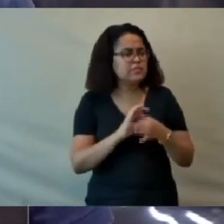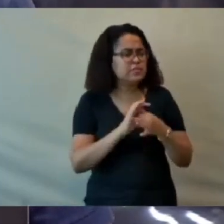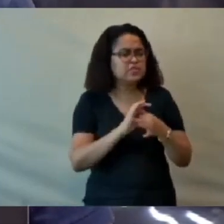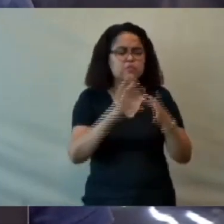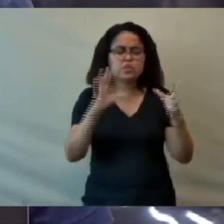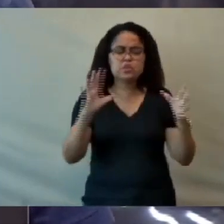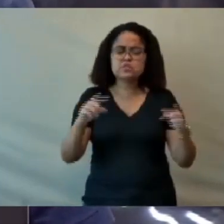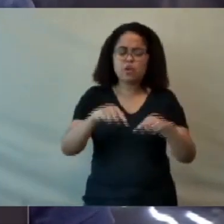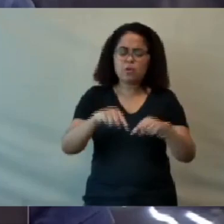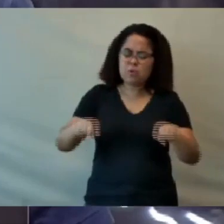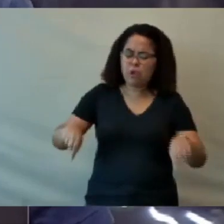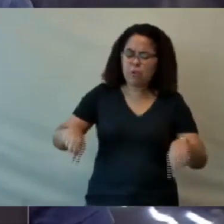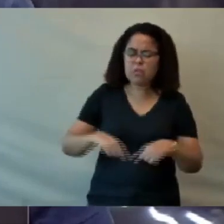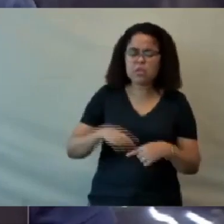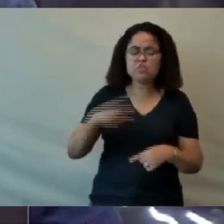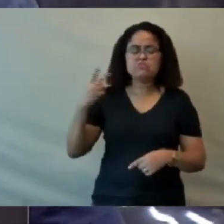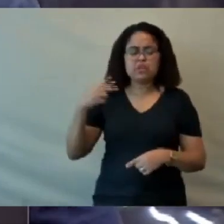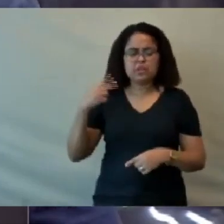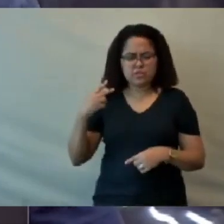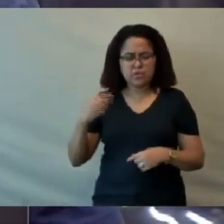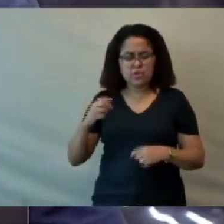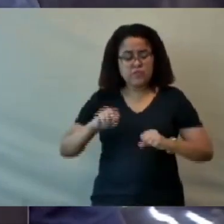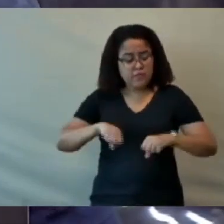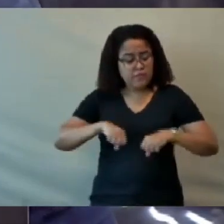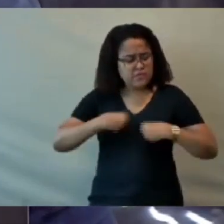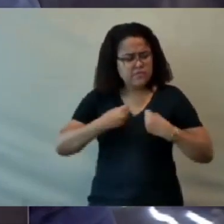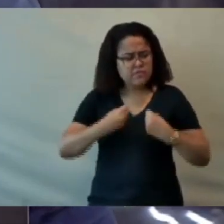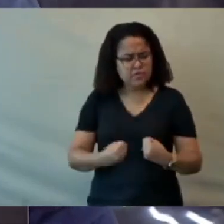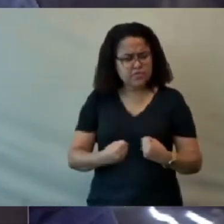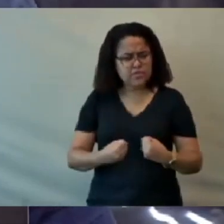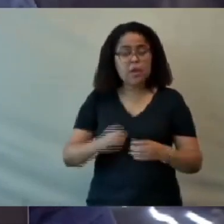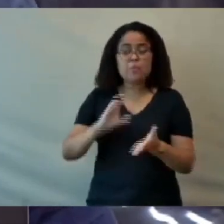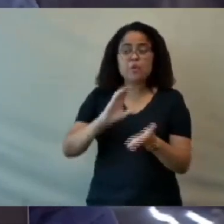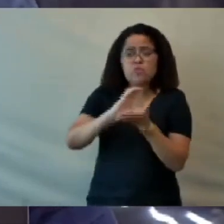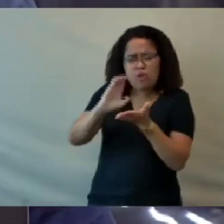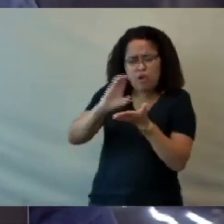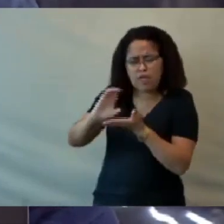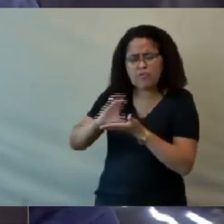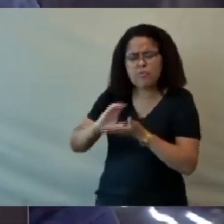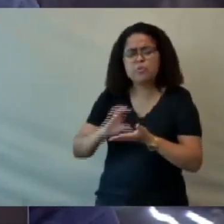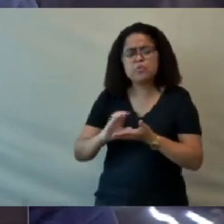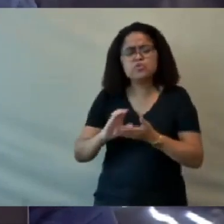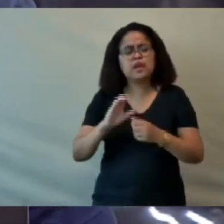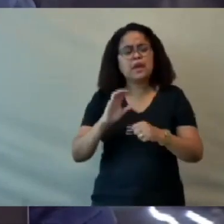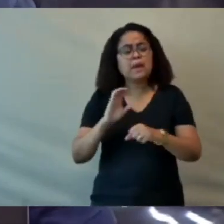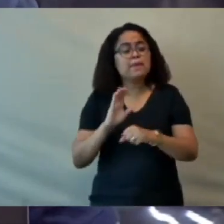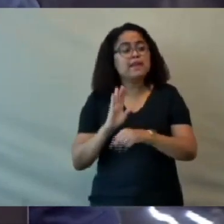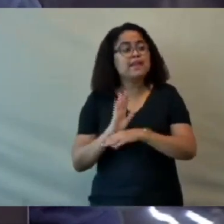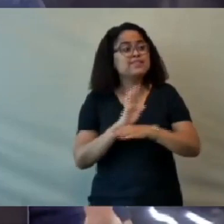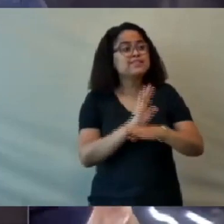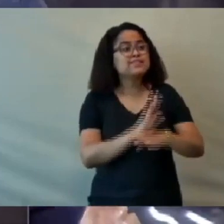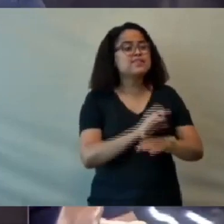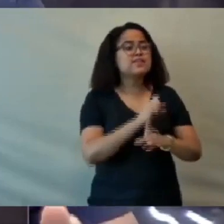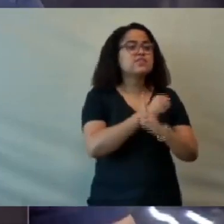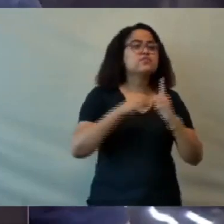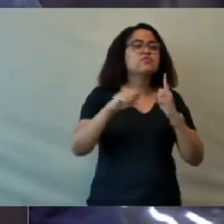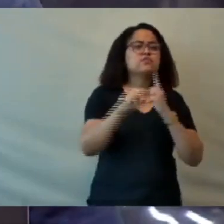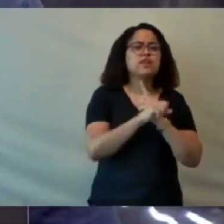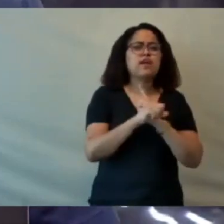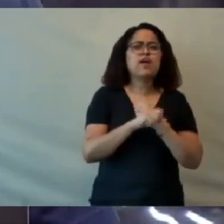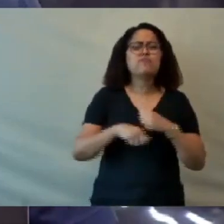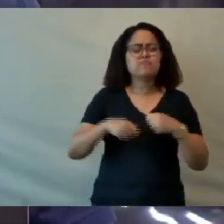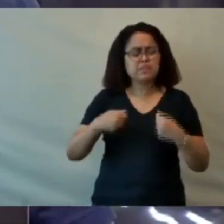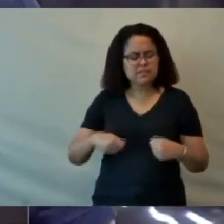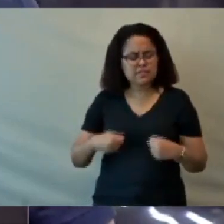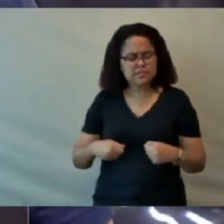para que recursos cheguem para que essa assistência social tão necessária seja feita um pulo a gente